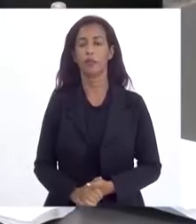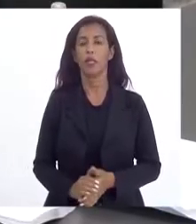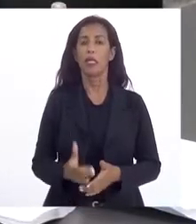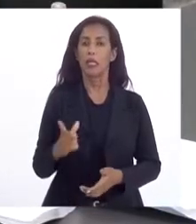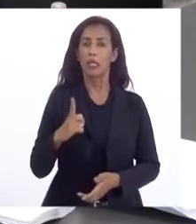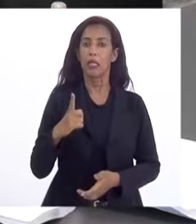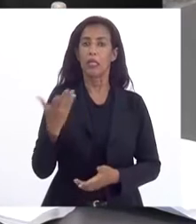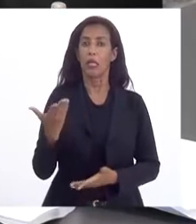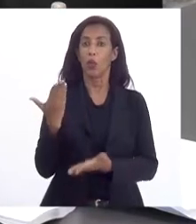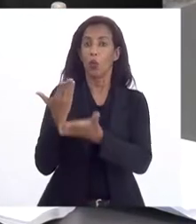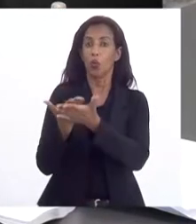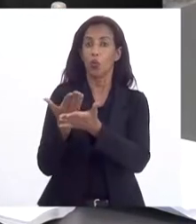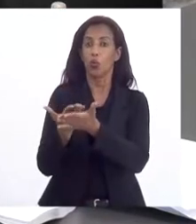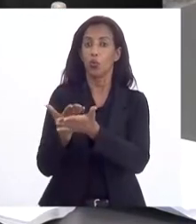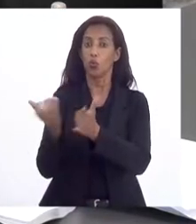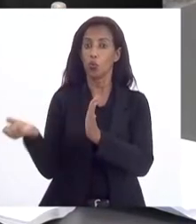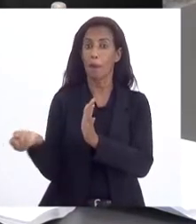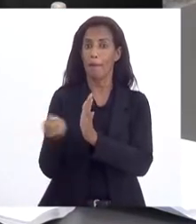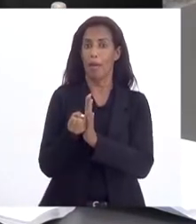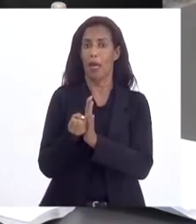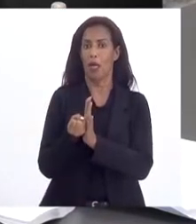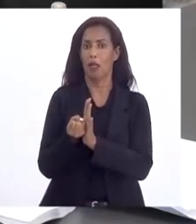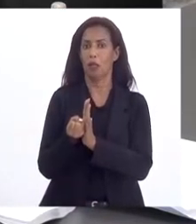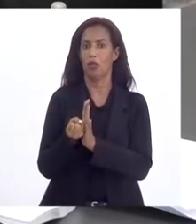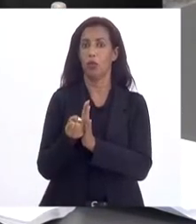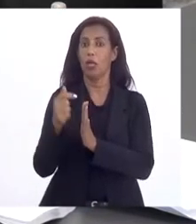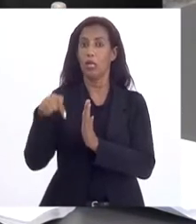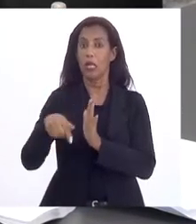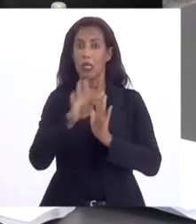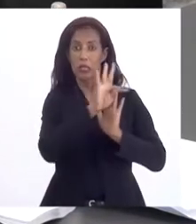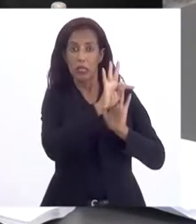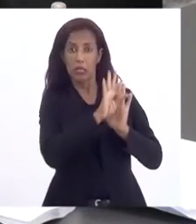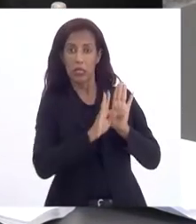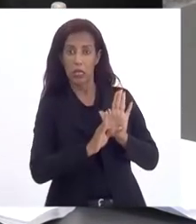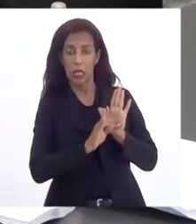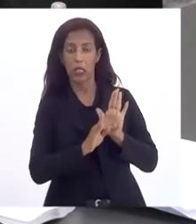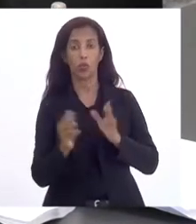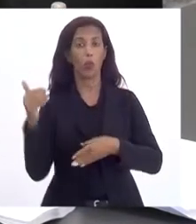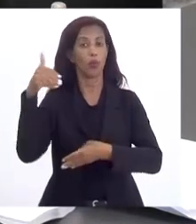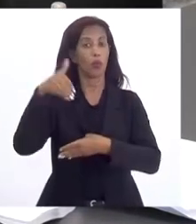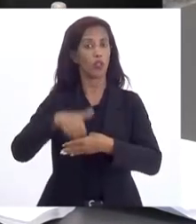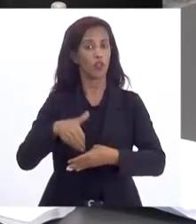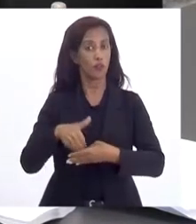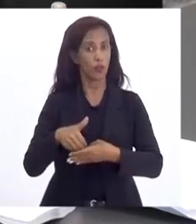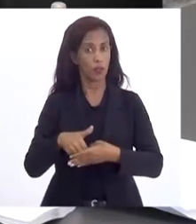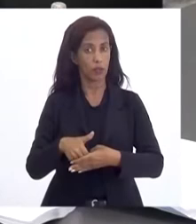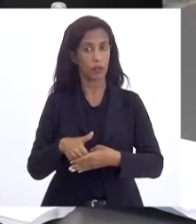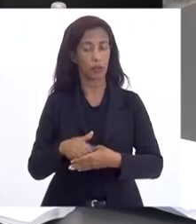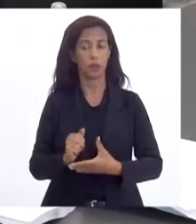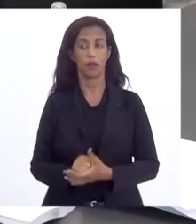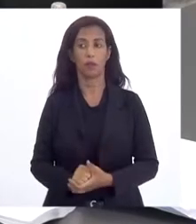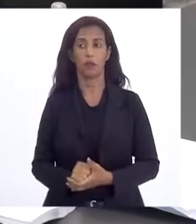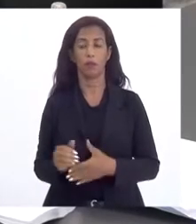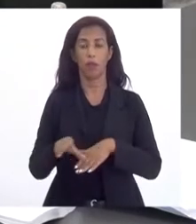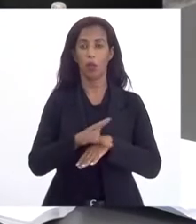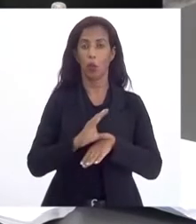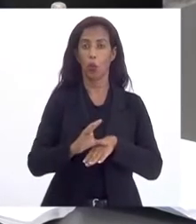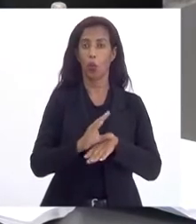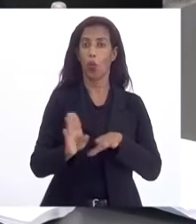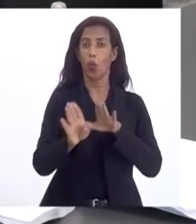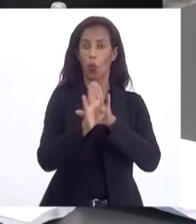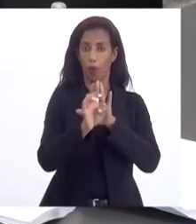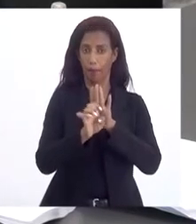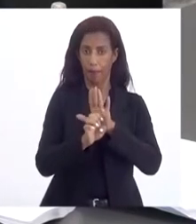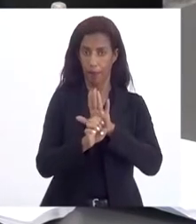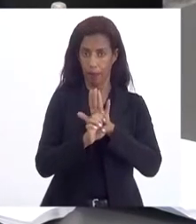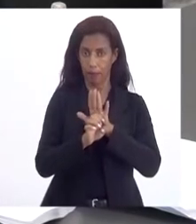propõe o estudo de impacto. Neste texto, coloca em votação o parecer pela constitucionalidade com